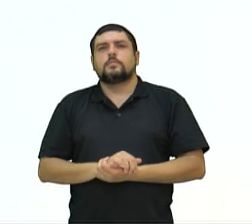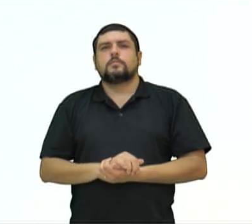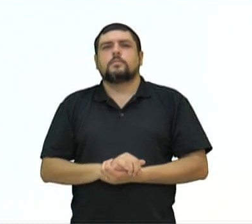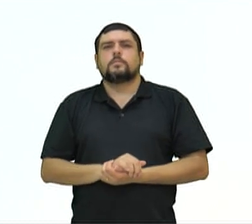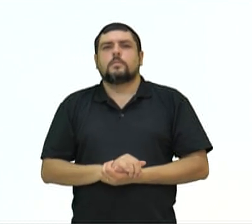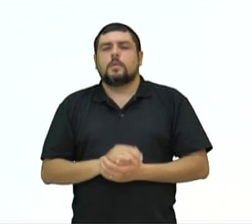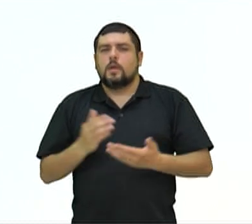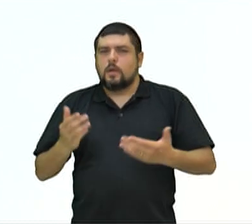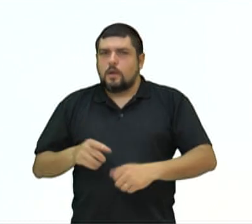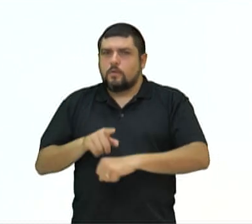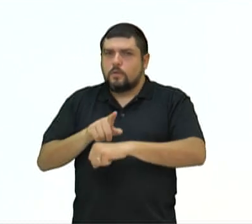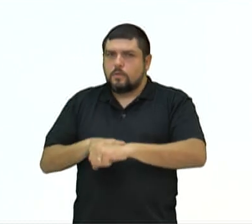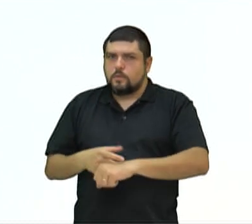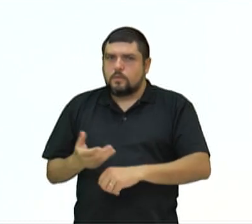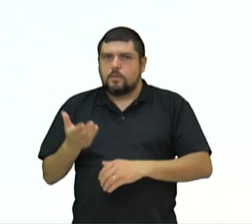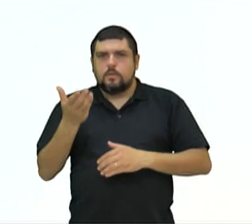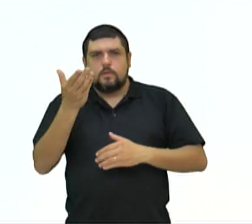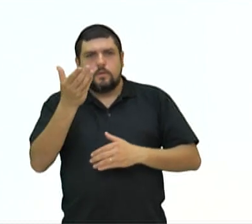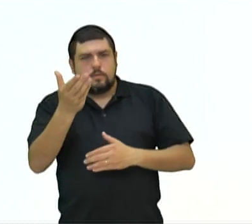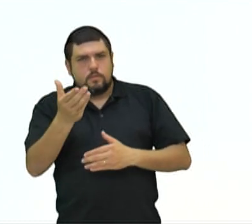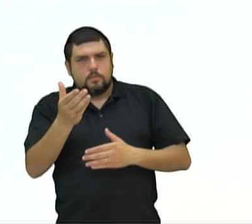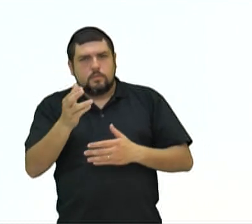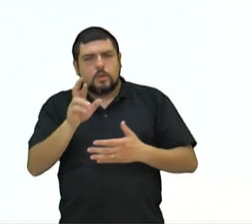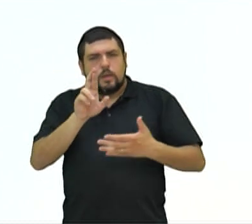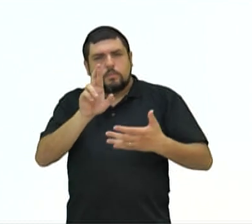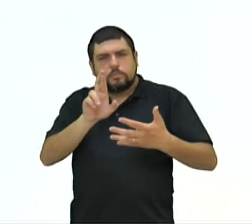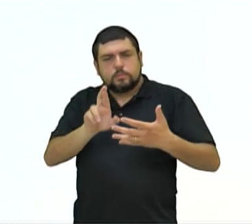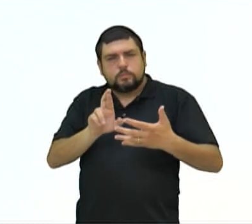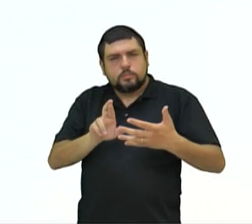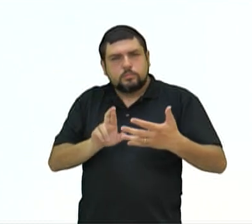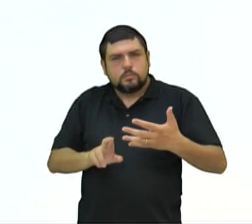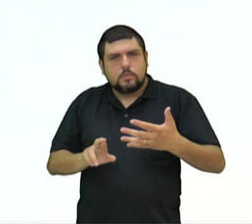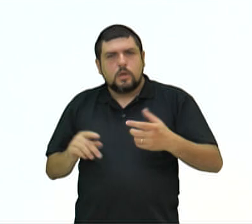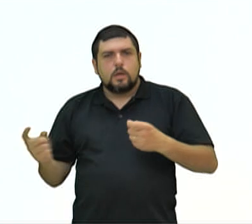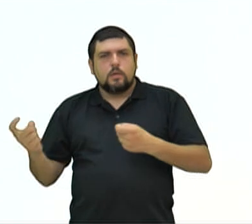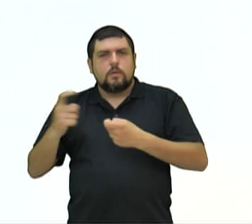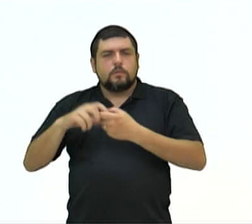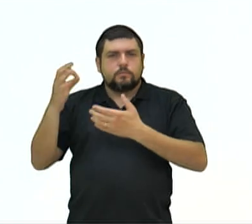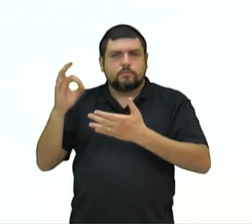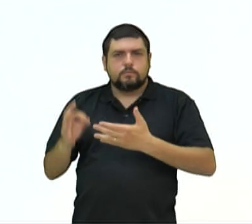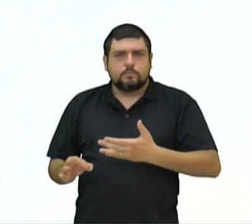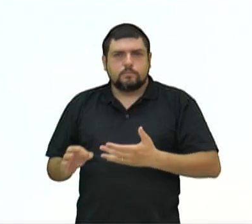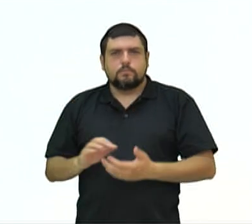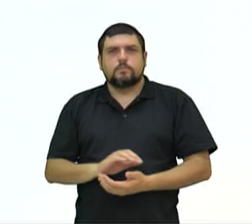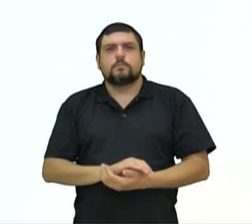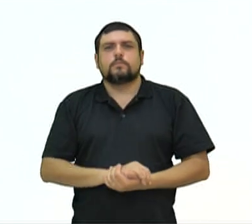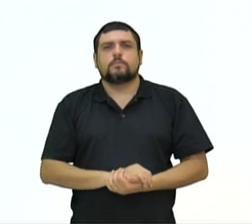Vamos dar um tempinho para vocês realizarem a atividade e depois eu volto.